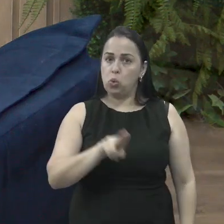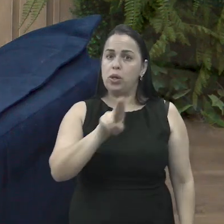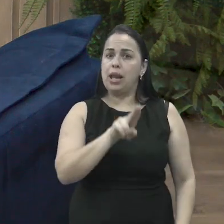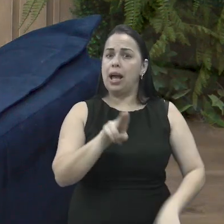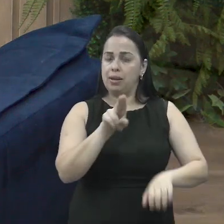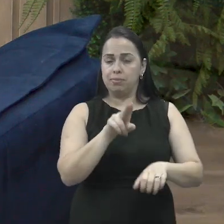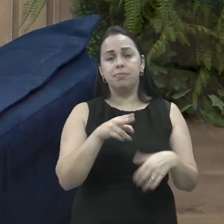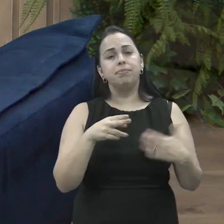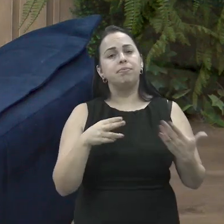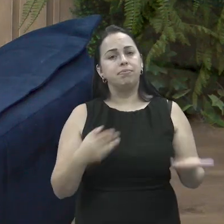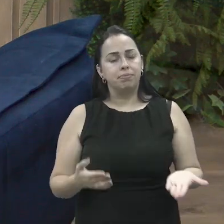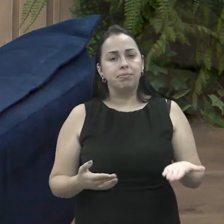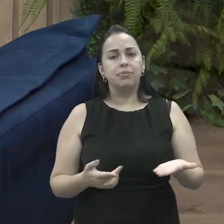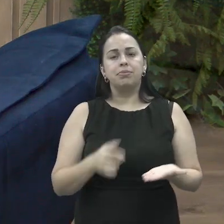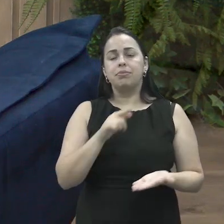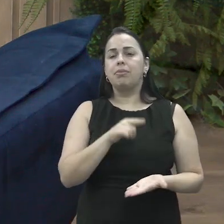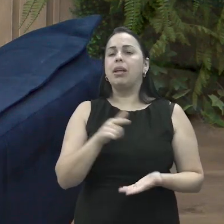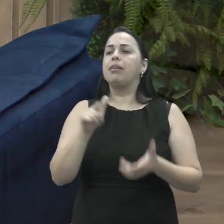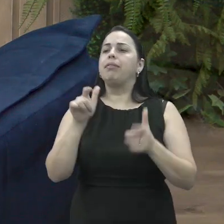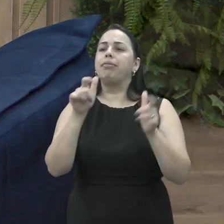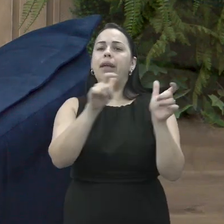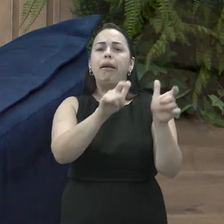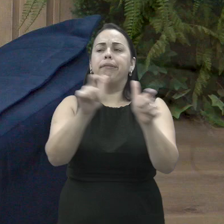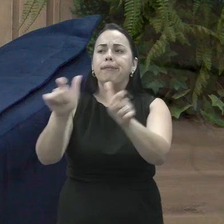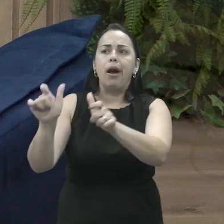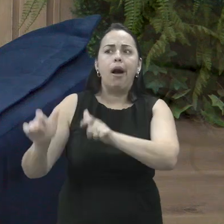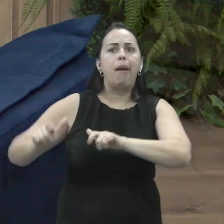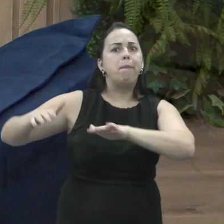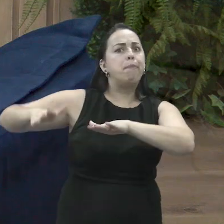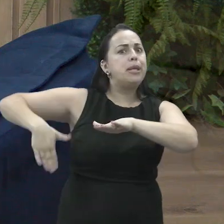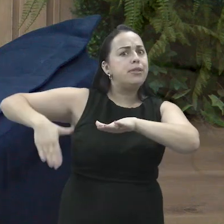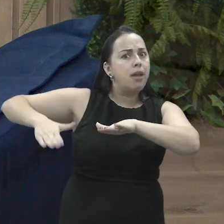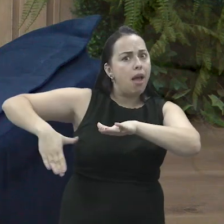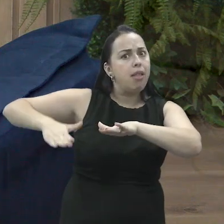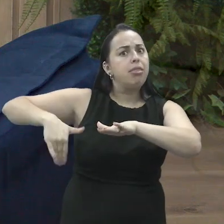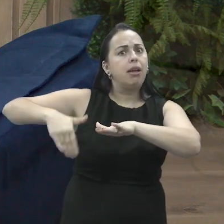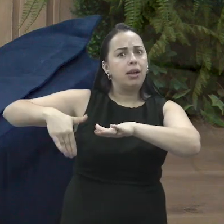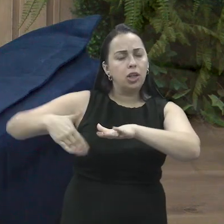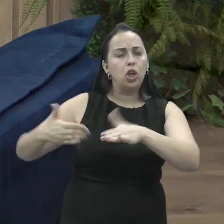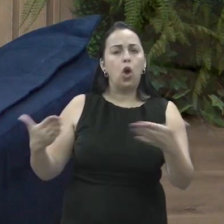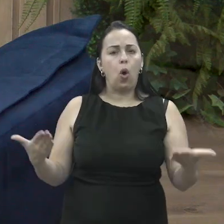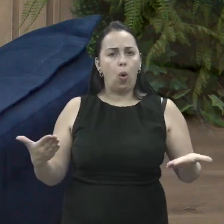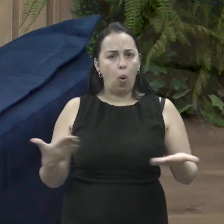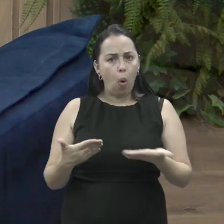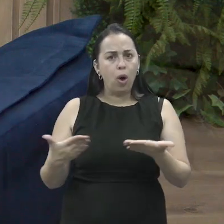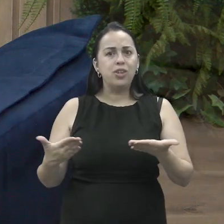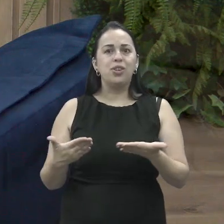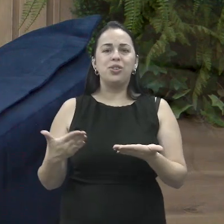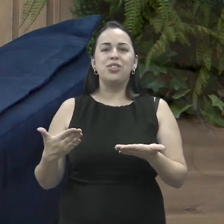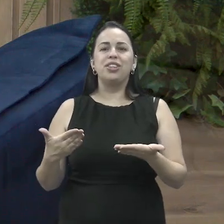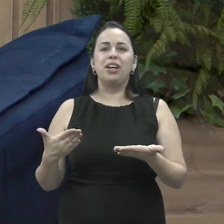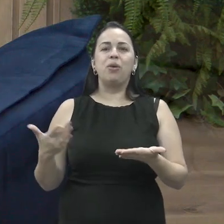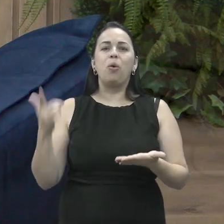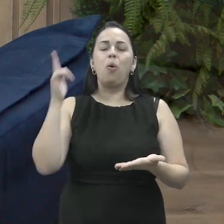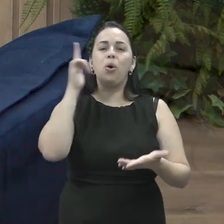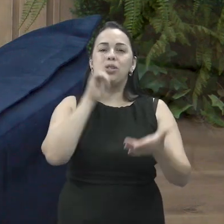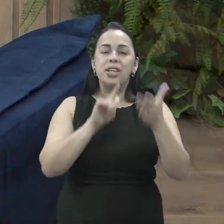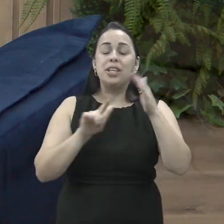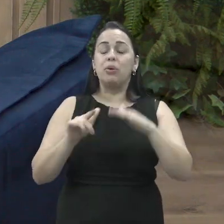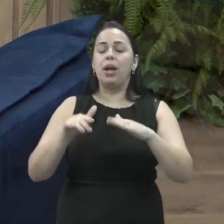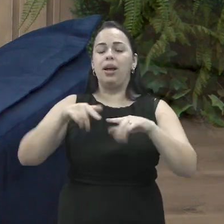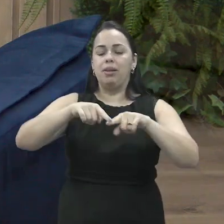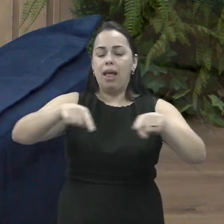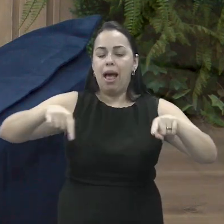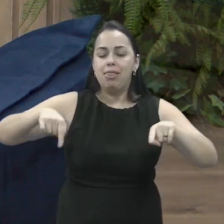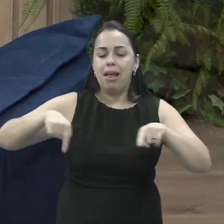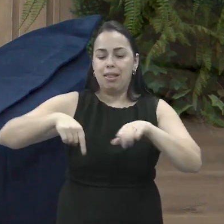utilizar daquela estrutura, né? Nós temos várias piscinas que hoje já estamos